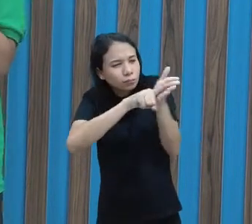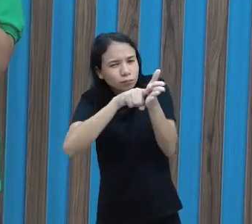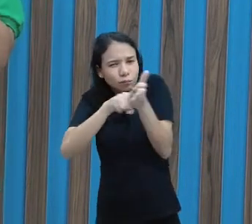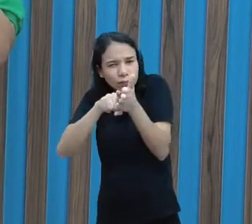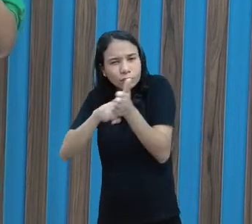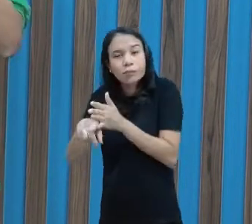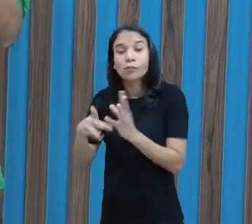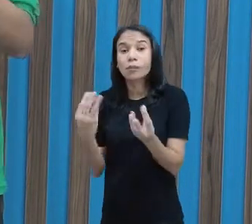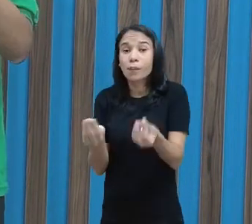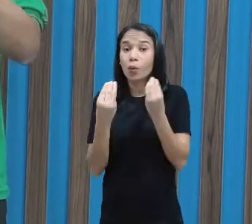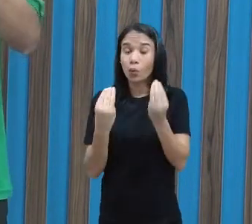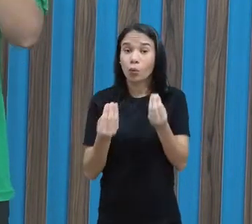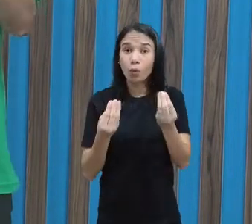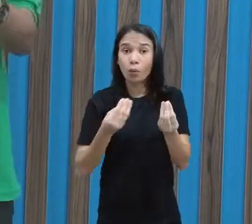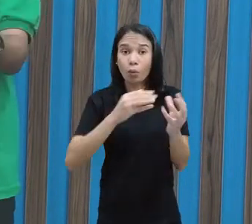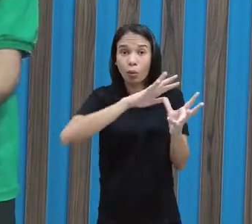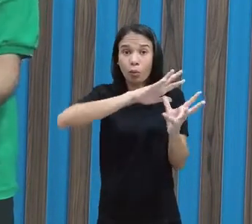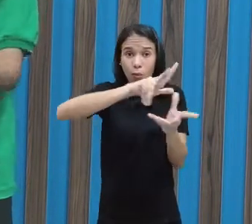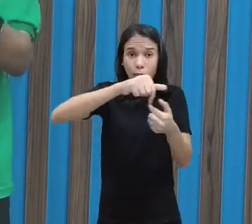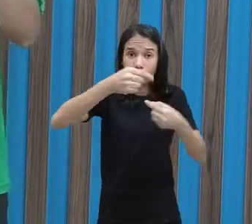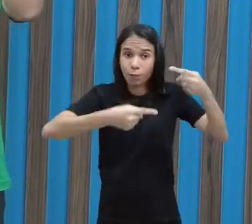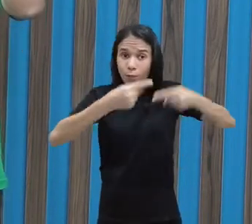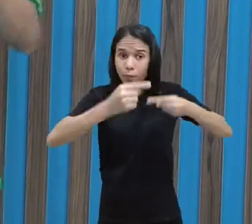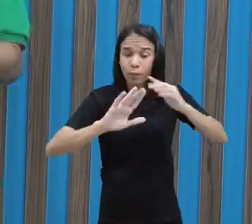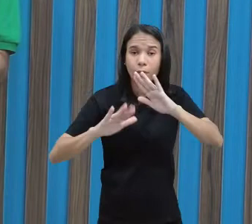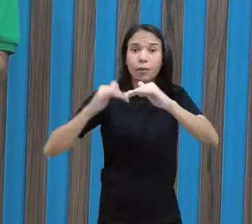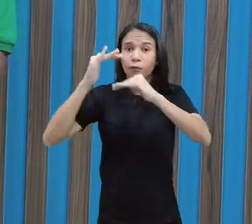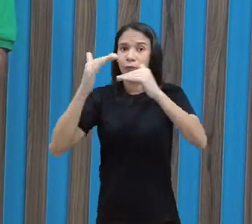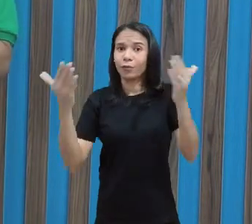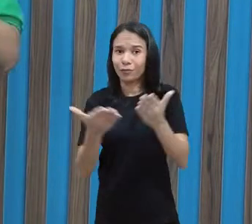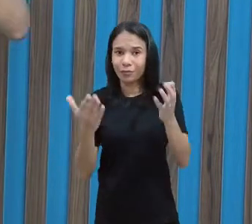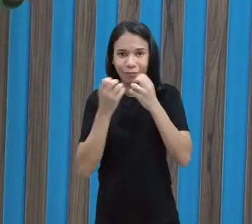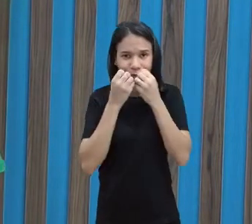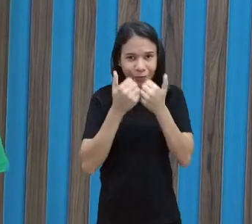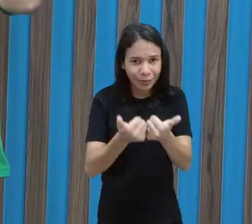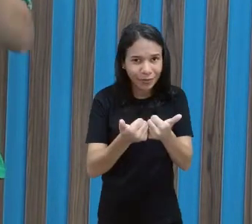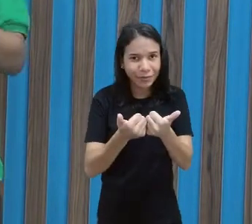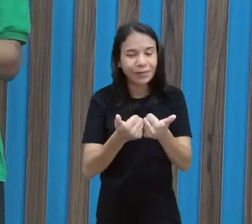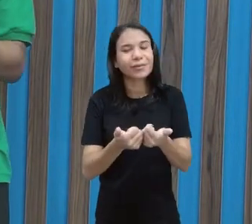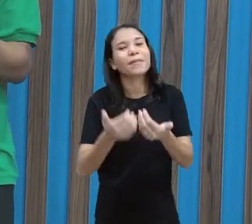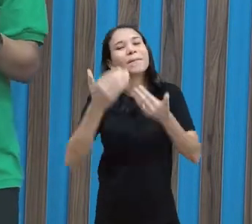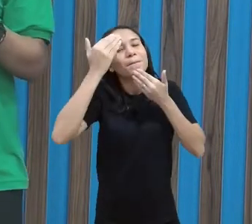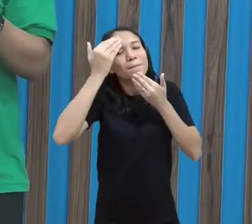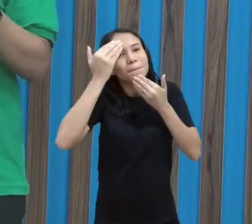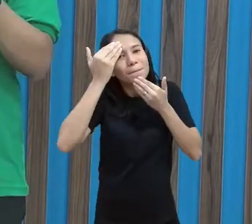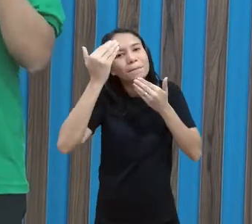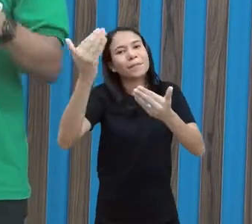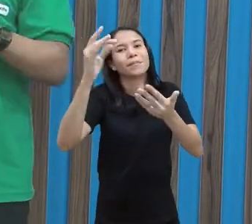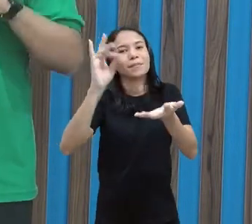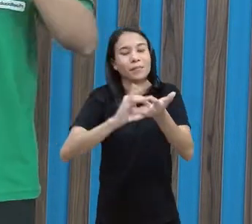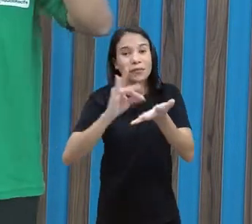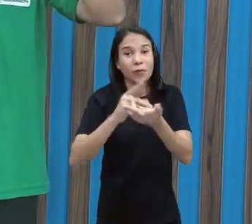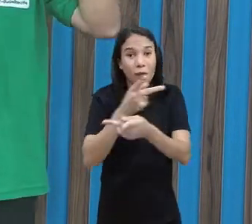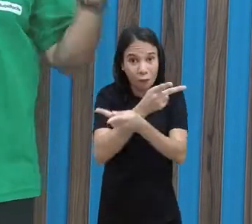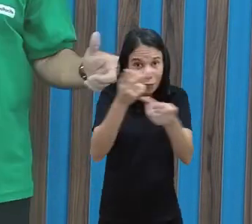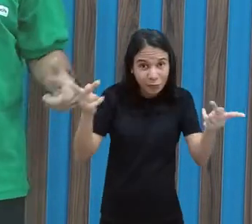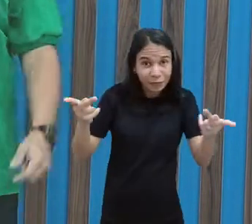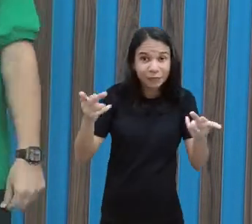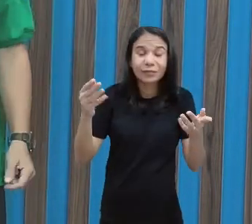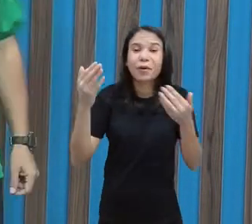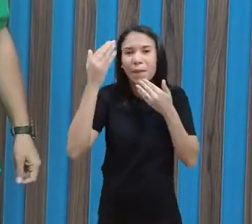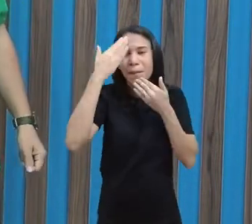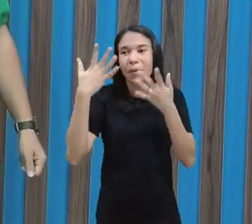pesquisar, né, como a geopolítica está se desenvolvendo hoje, tá bom, pessoal? Então, agradeço a vocês, agradeço a